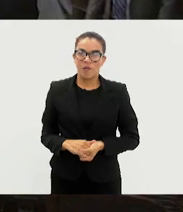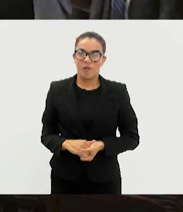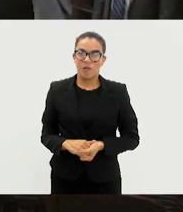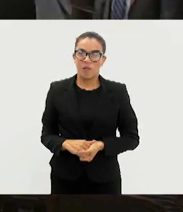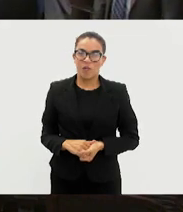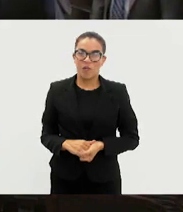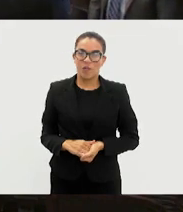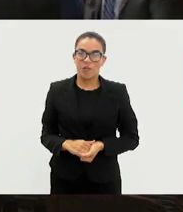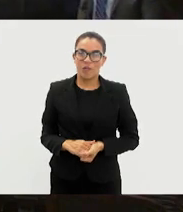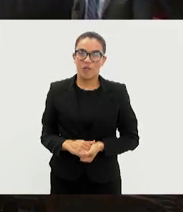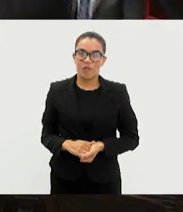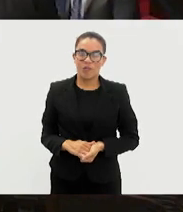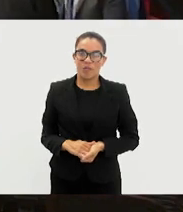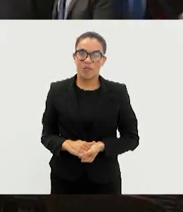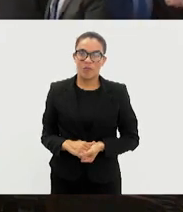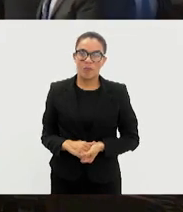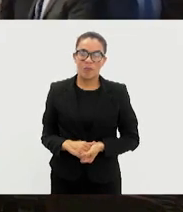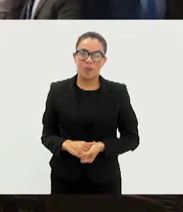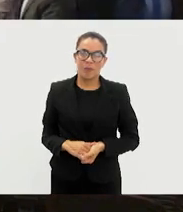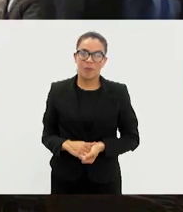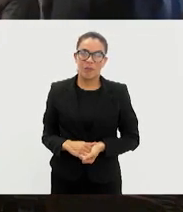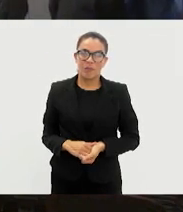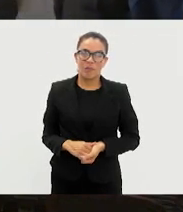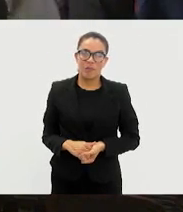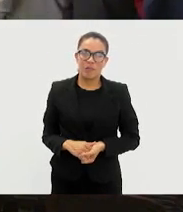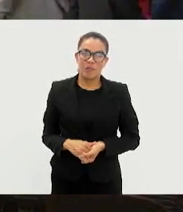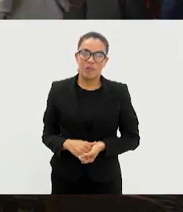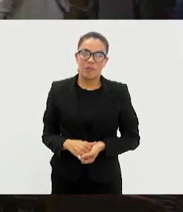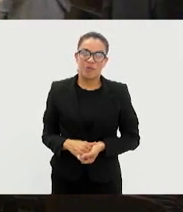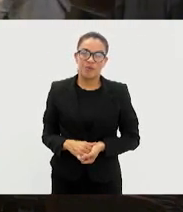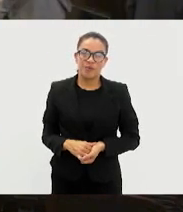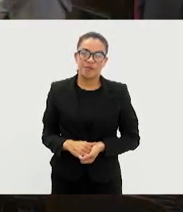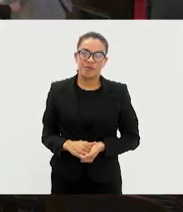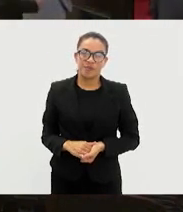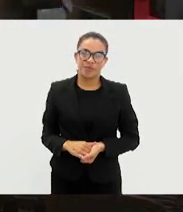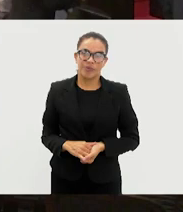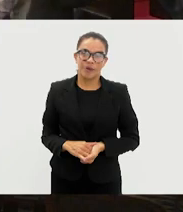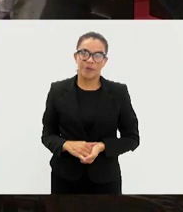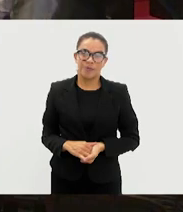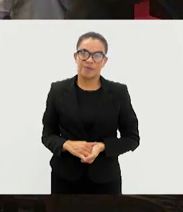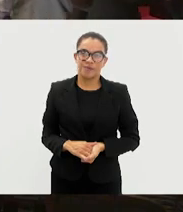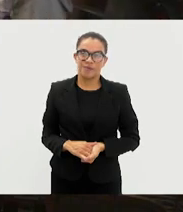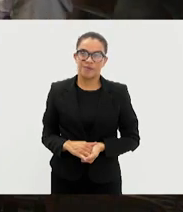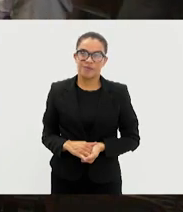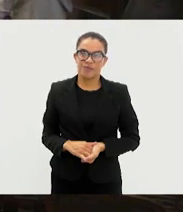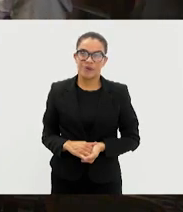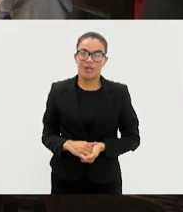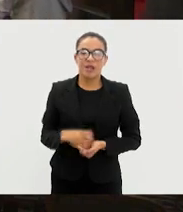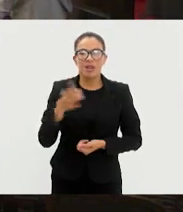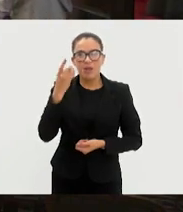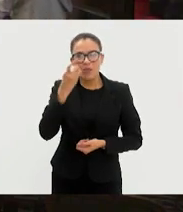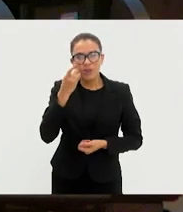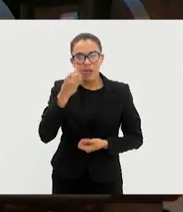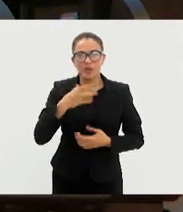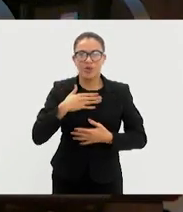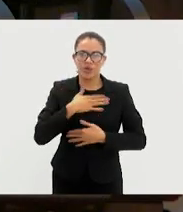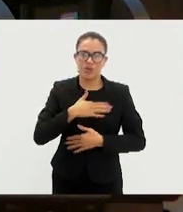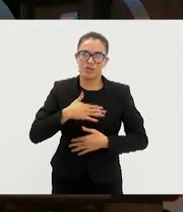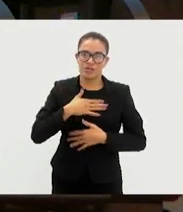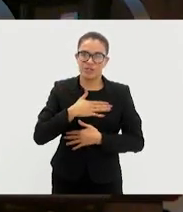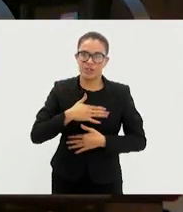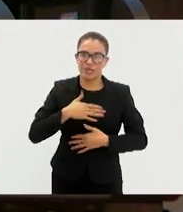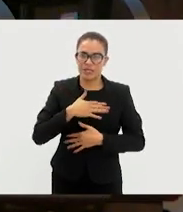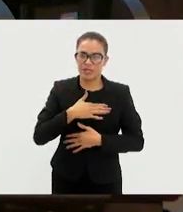Alô. Senhores deputados, eu gostaria,